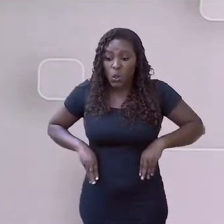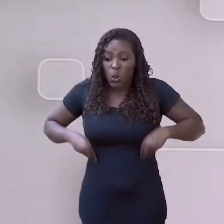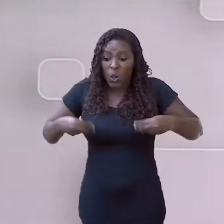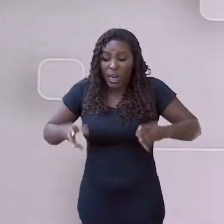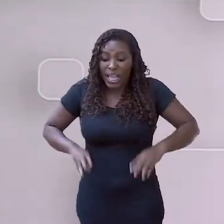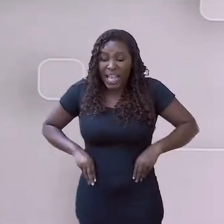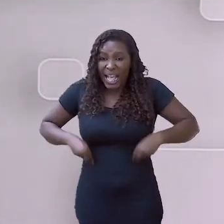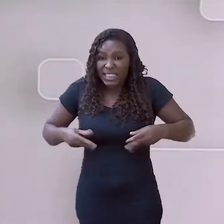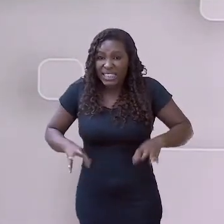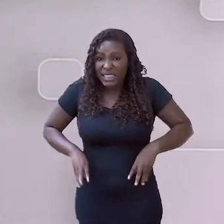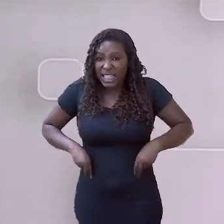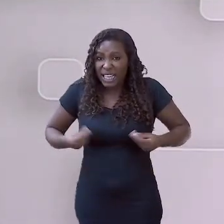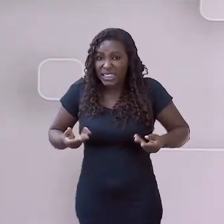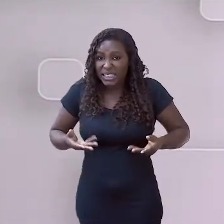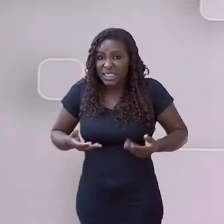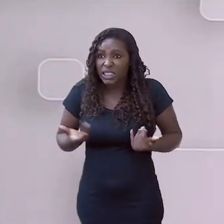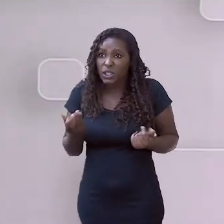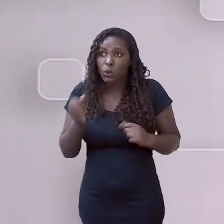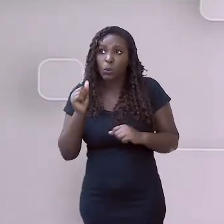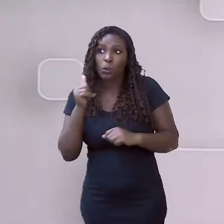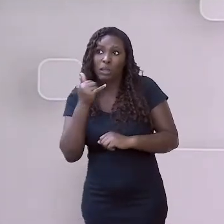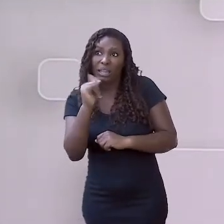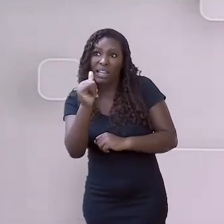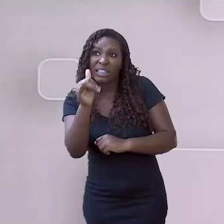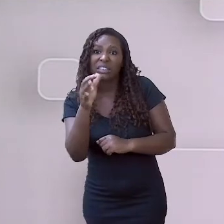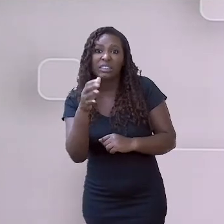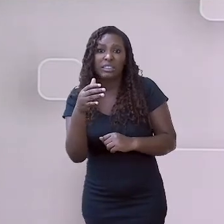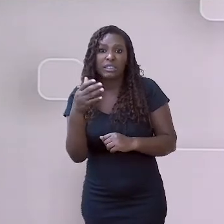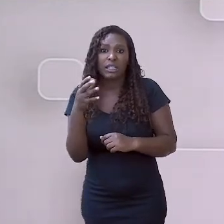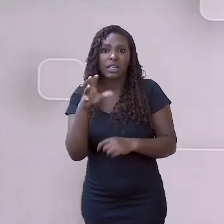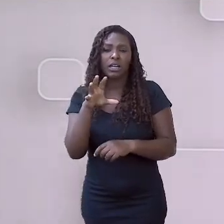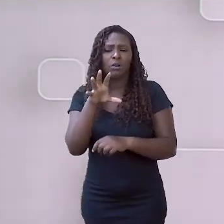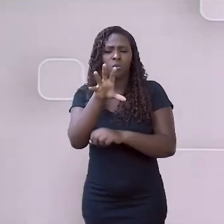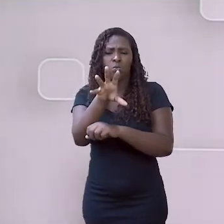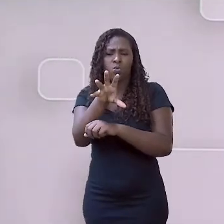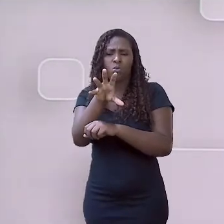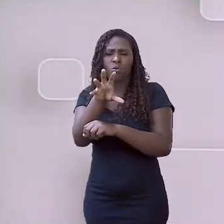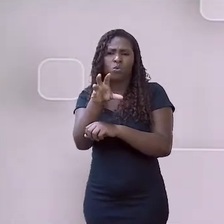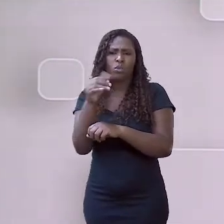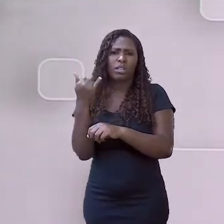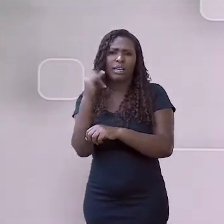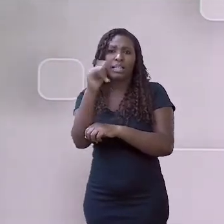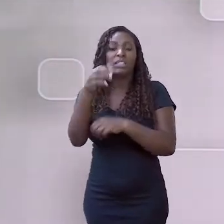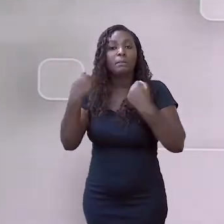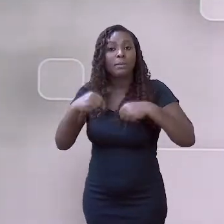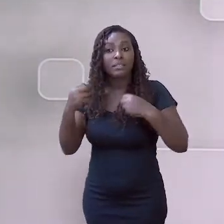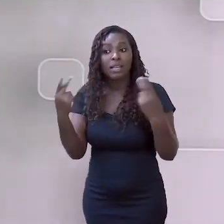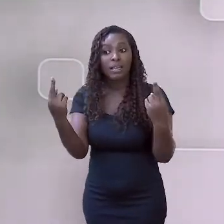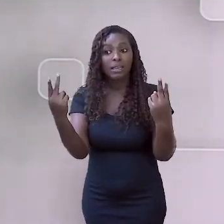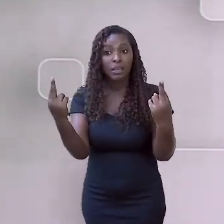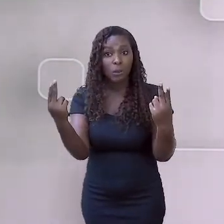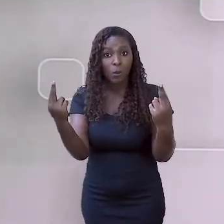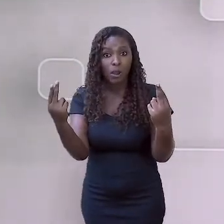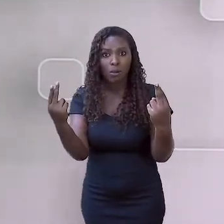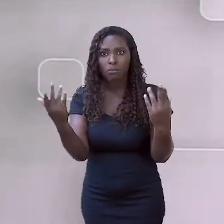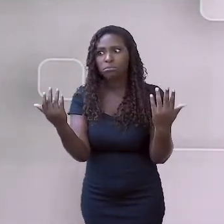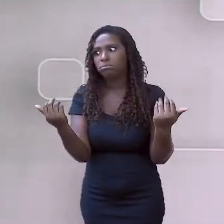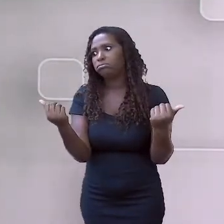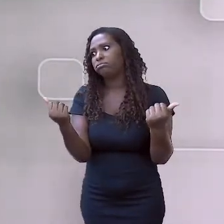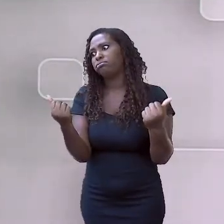consome mais energia do que uma vila inteira lá na África.